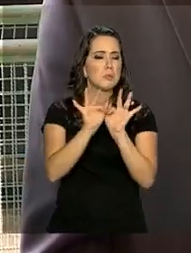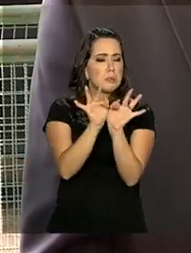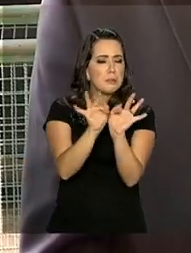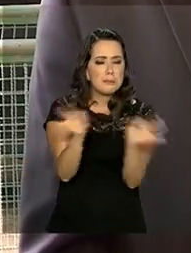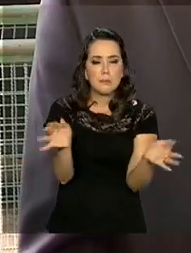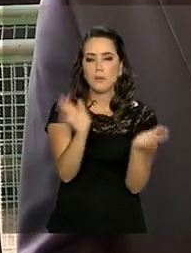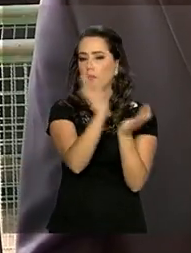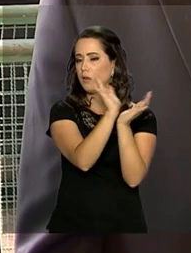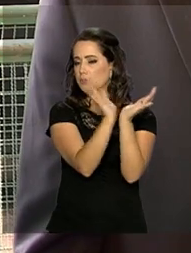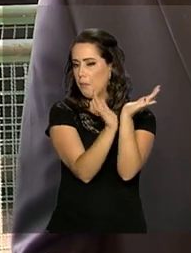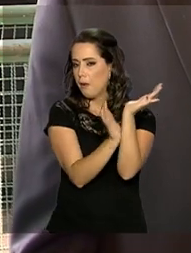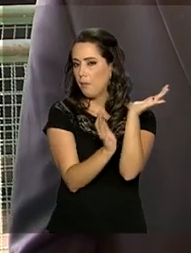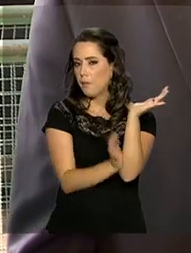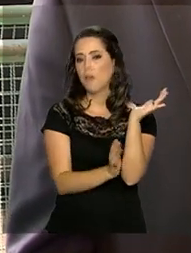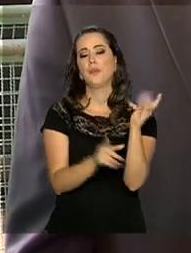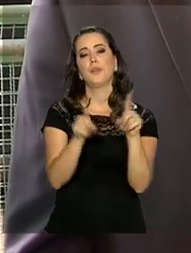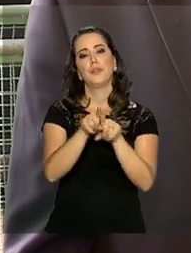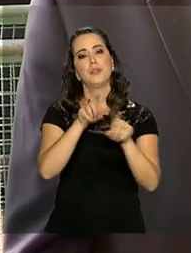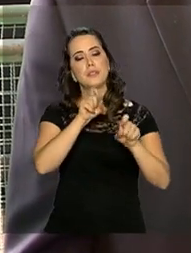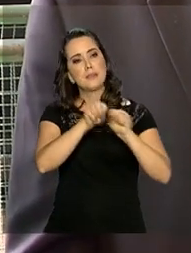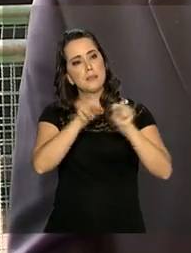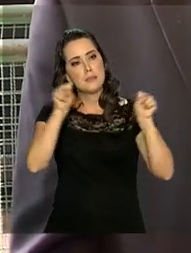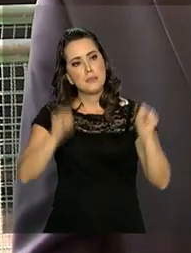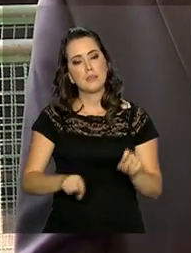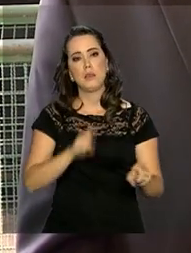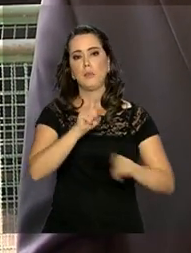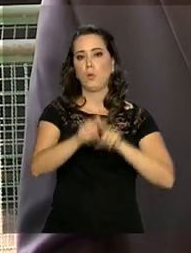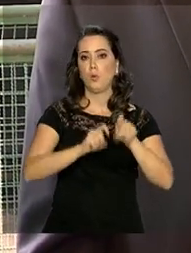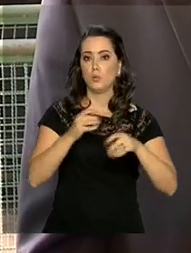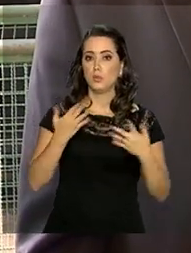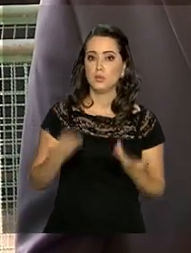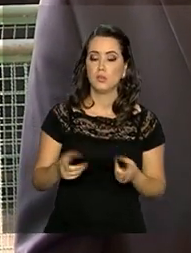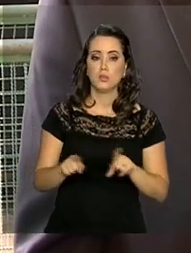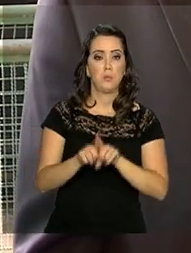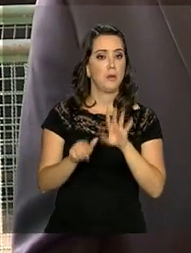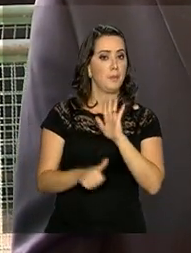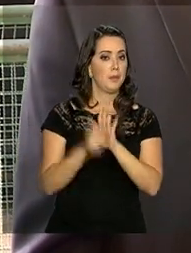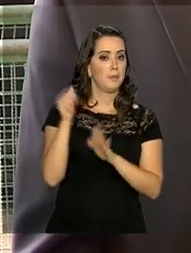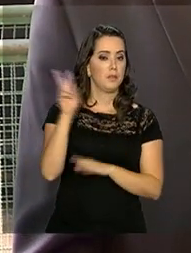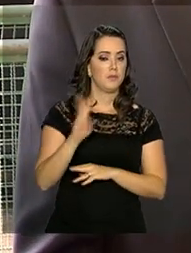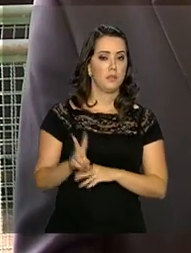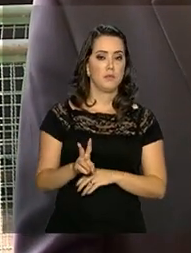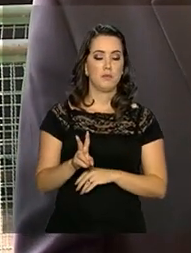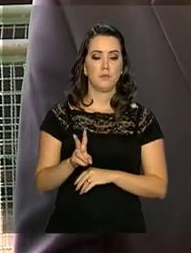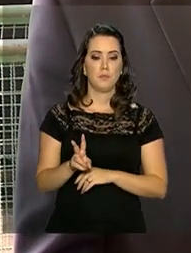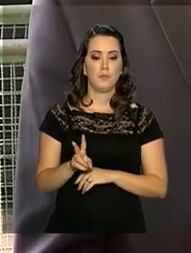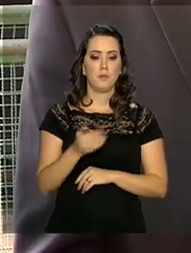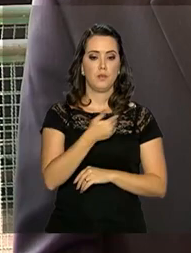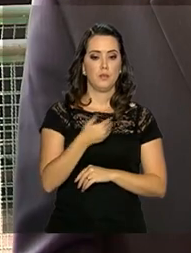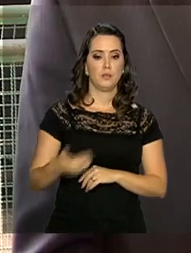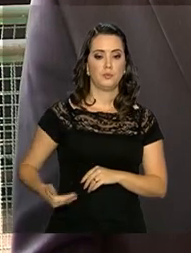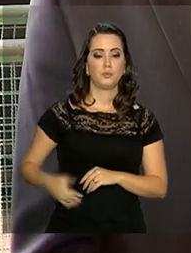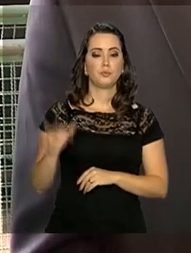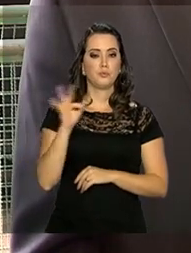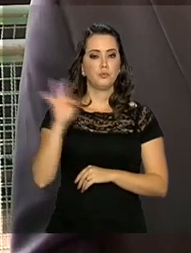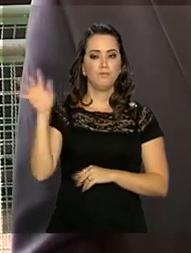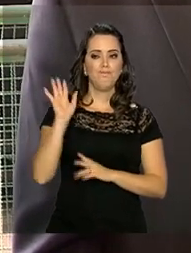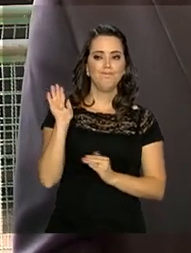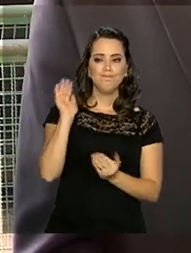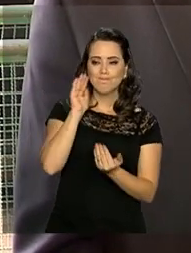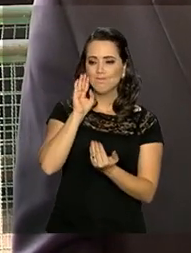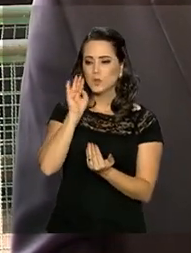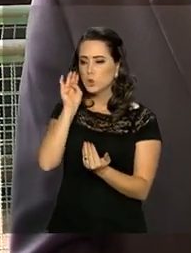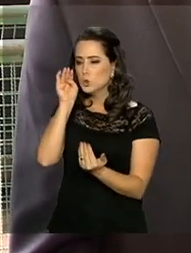desburocratização, GovTech. Talvez pela primeira vez o governo federal